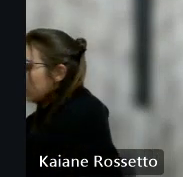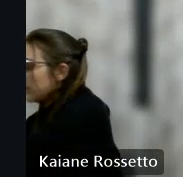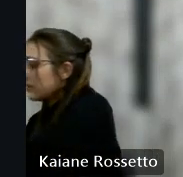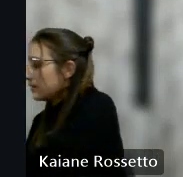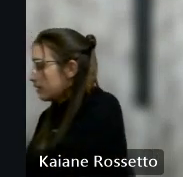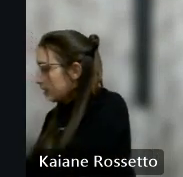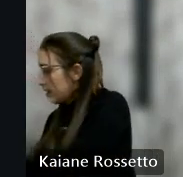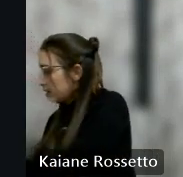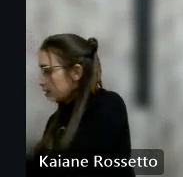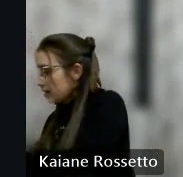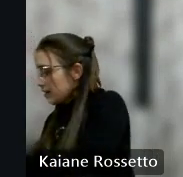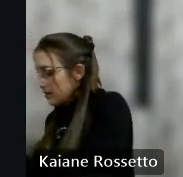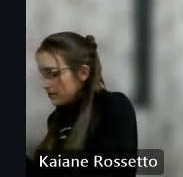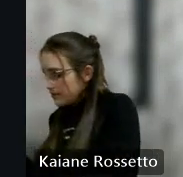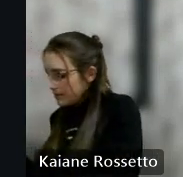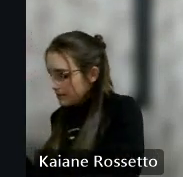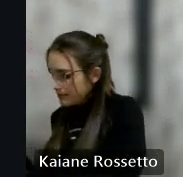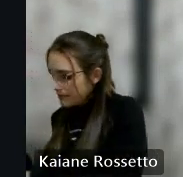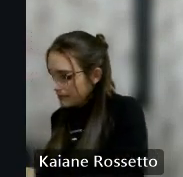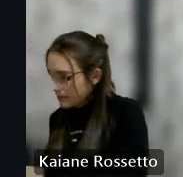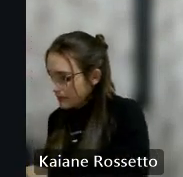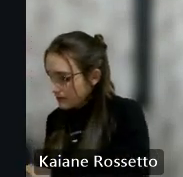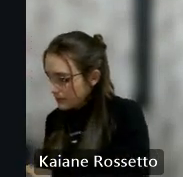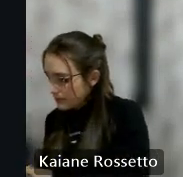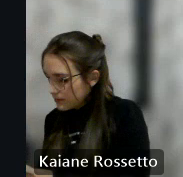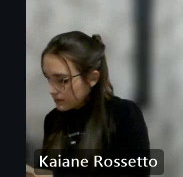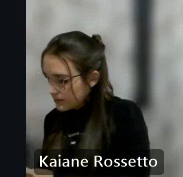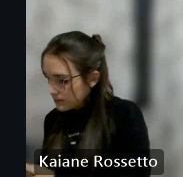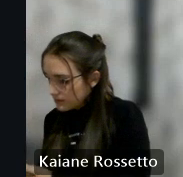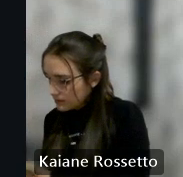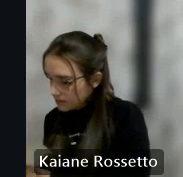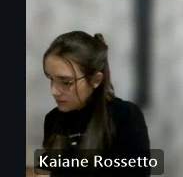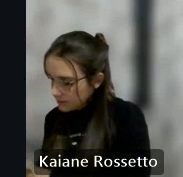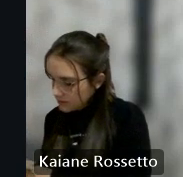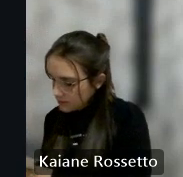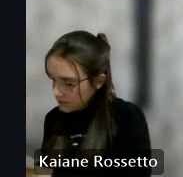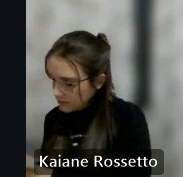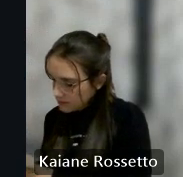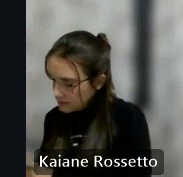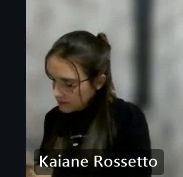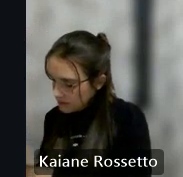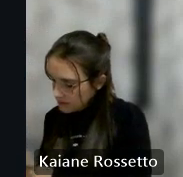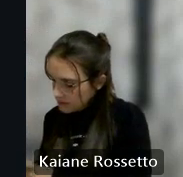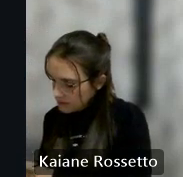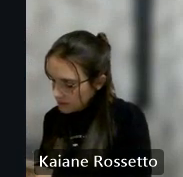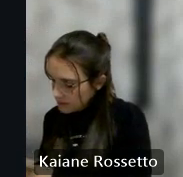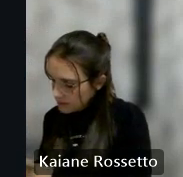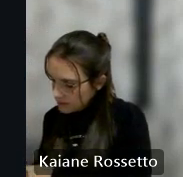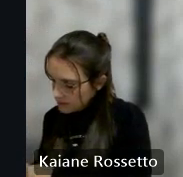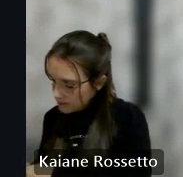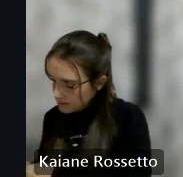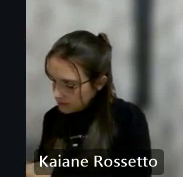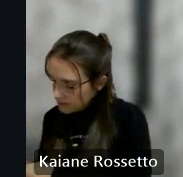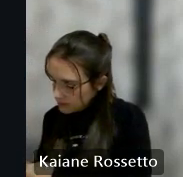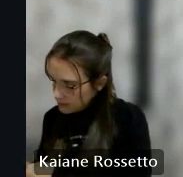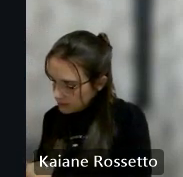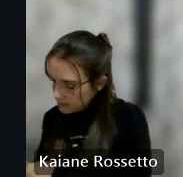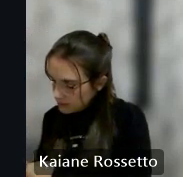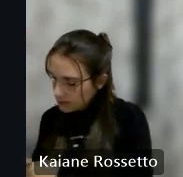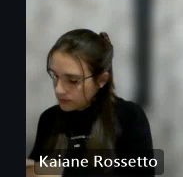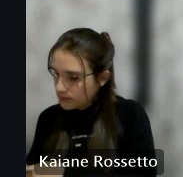edificação que ocupa metade de um quarteirão com 15 pavimentos e foi construída na época da Segunda Guerra Mundial. Só